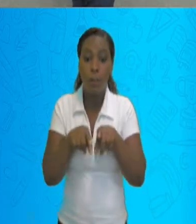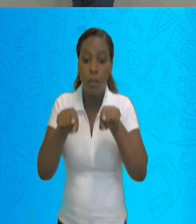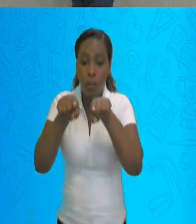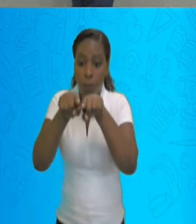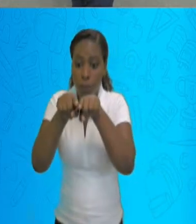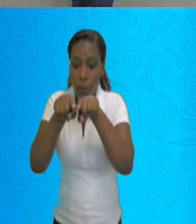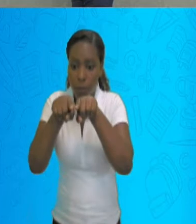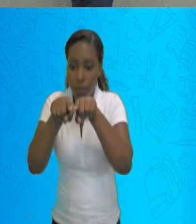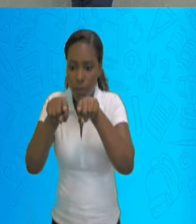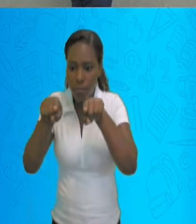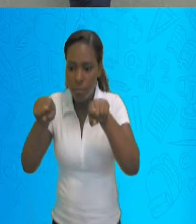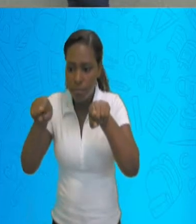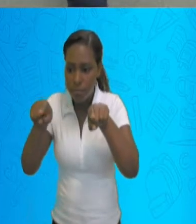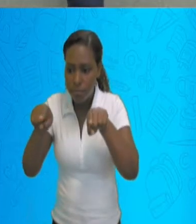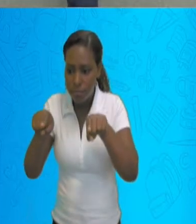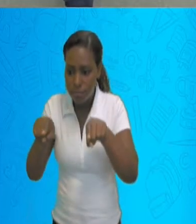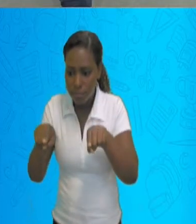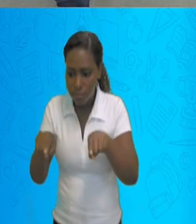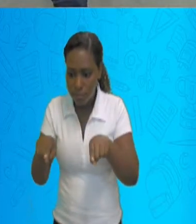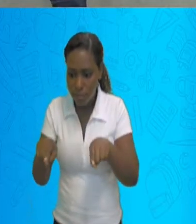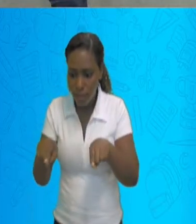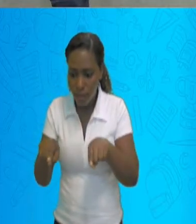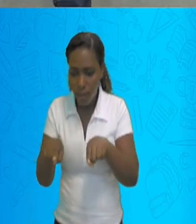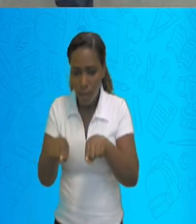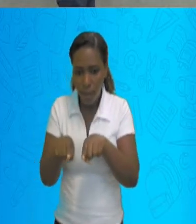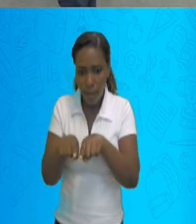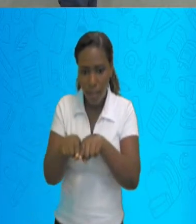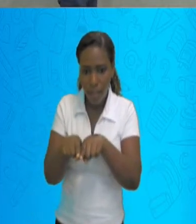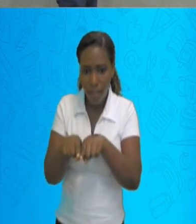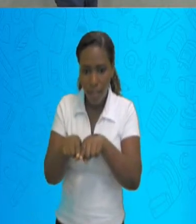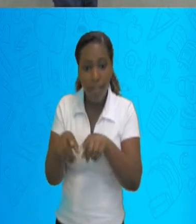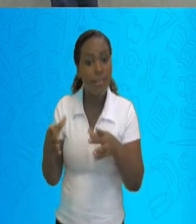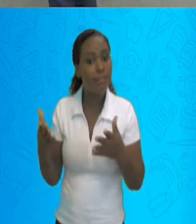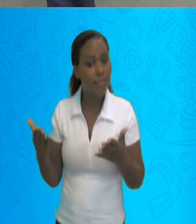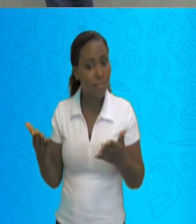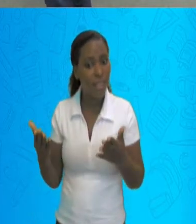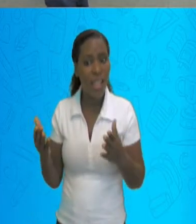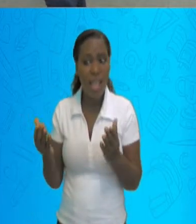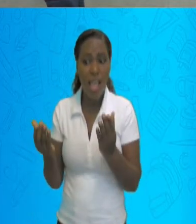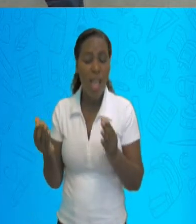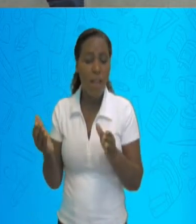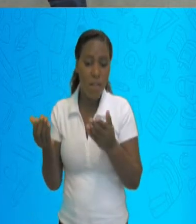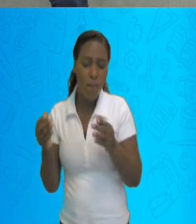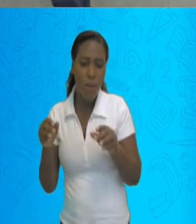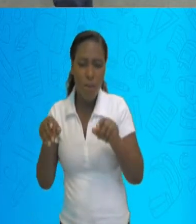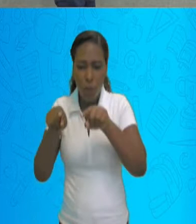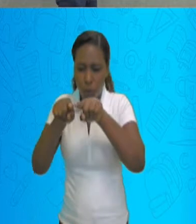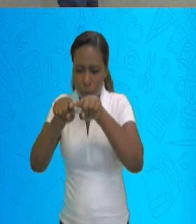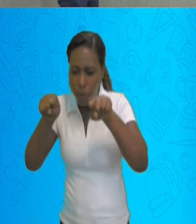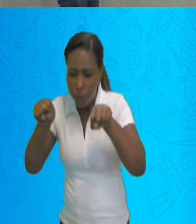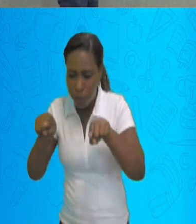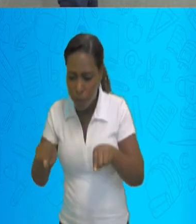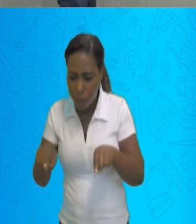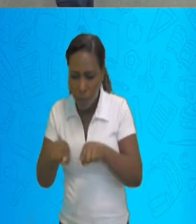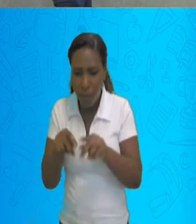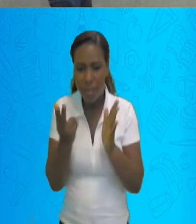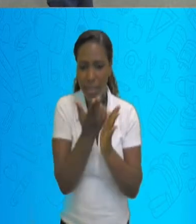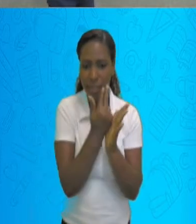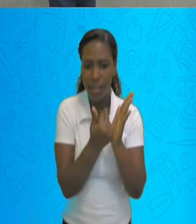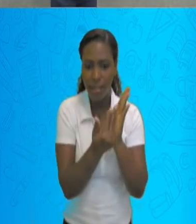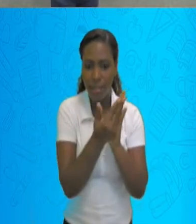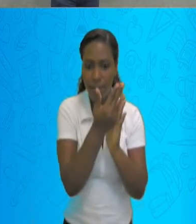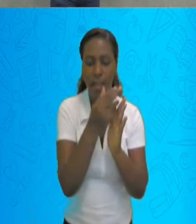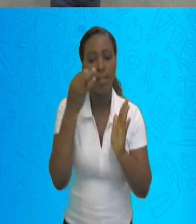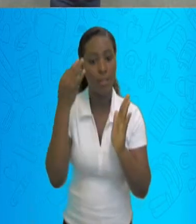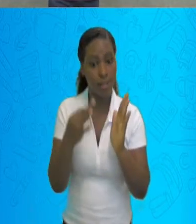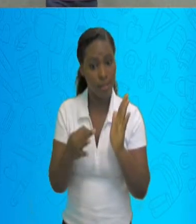com linhas que não se cruzam e é uma figura fechada. E cada figura desse polígono recebe